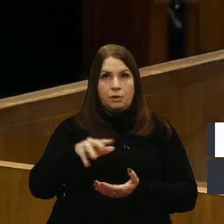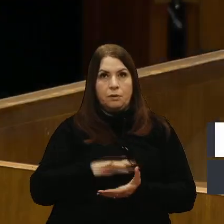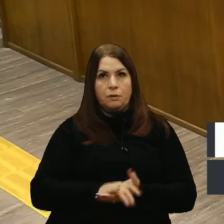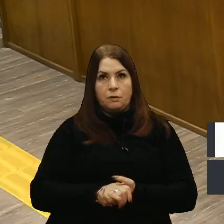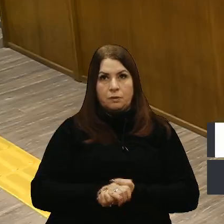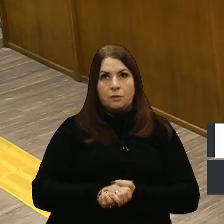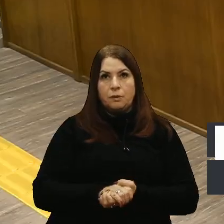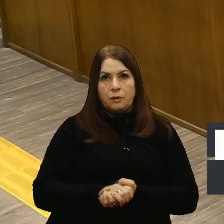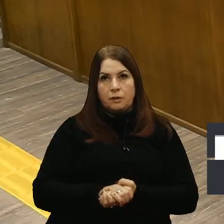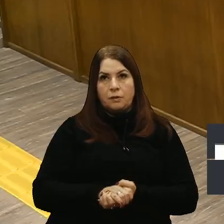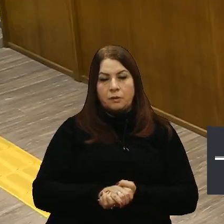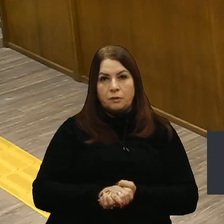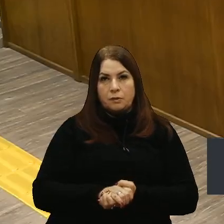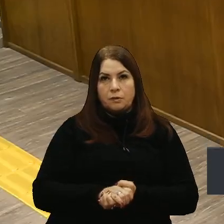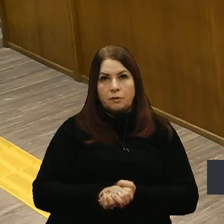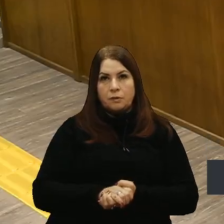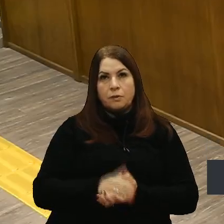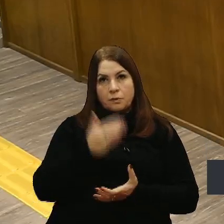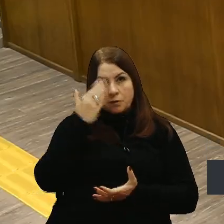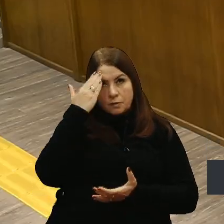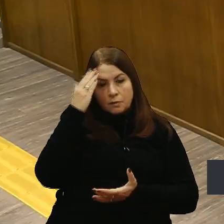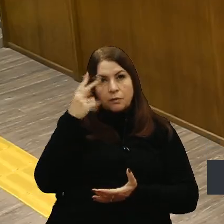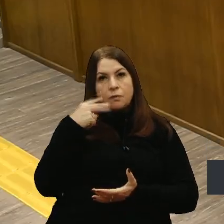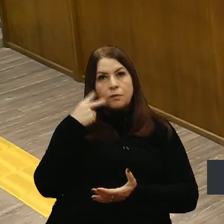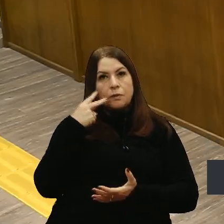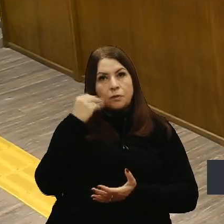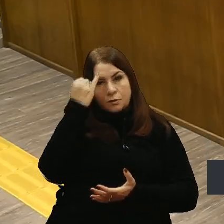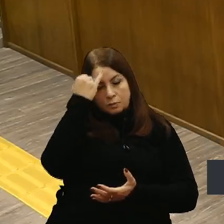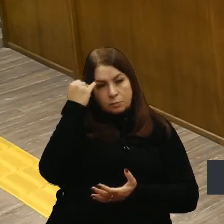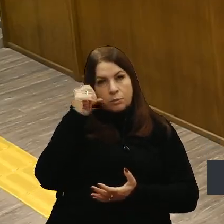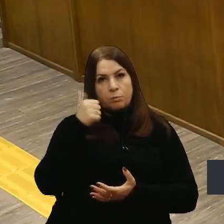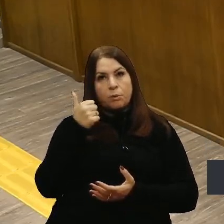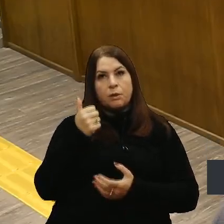Muito obrigado. Obrigado, vereador Zé D'Ambrosa. A primeira declaração de líder era